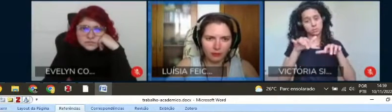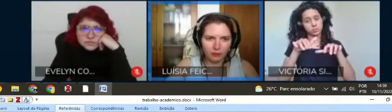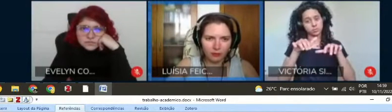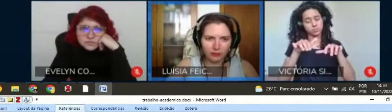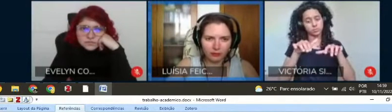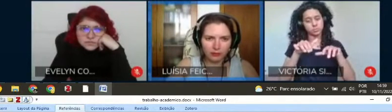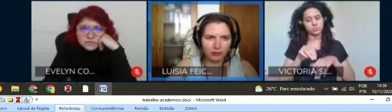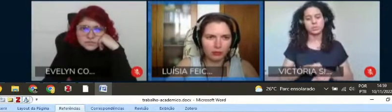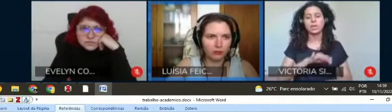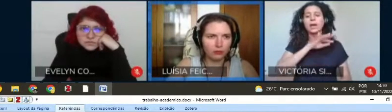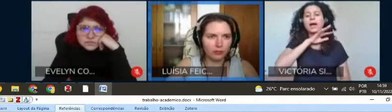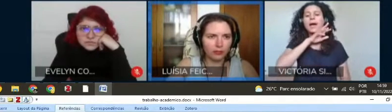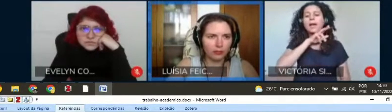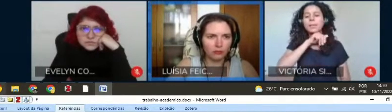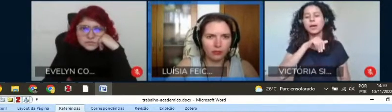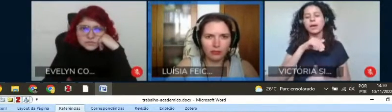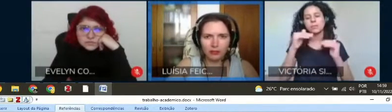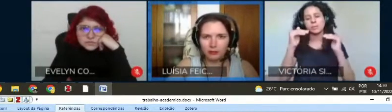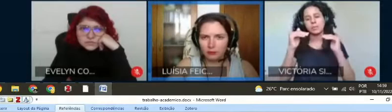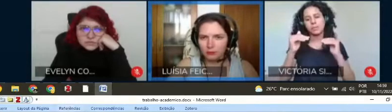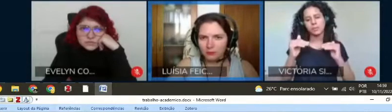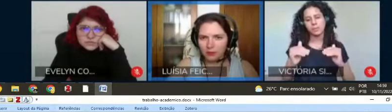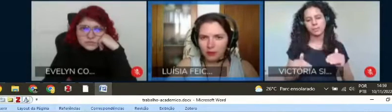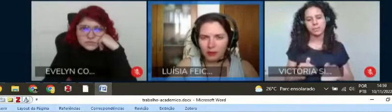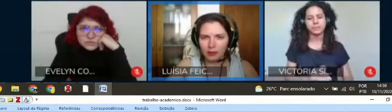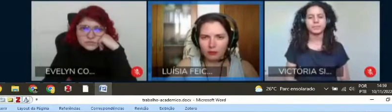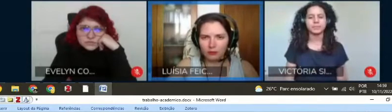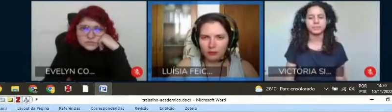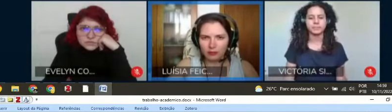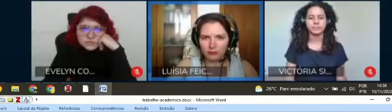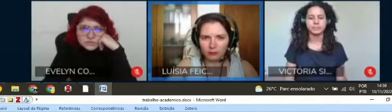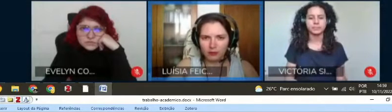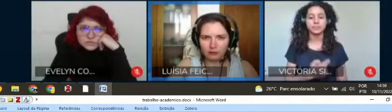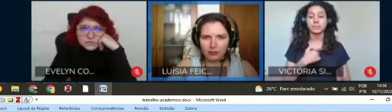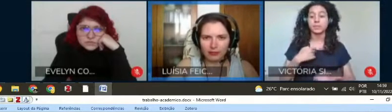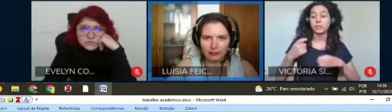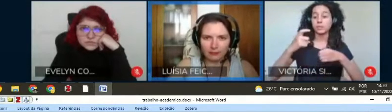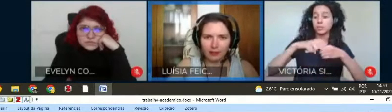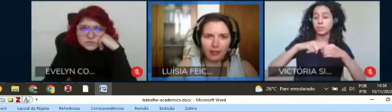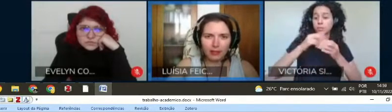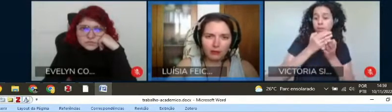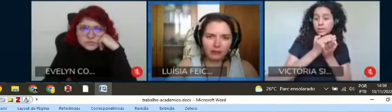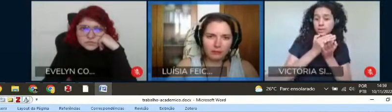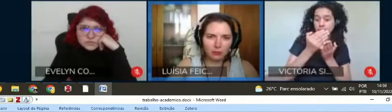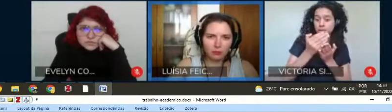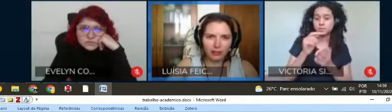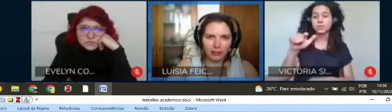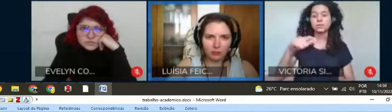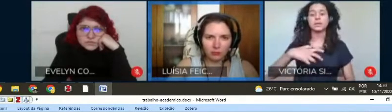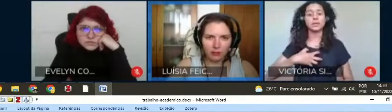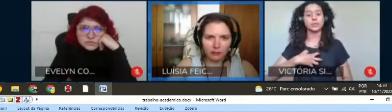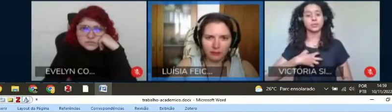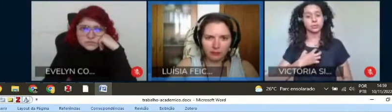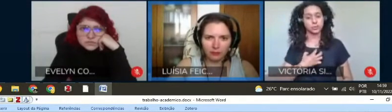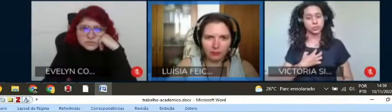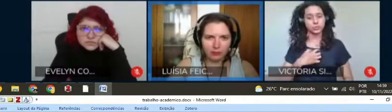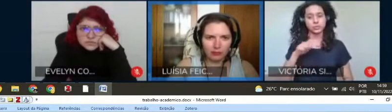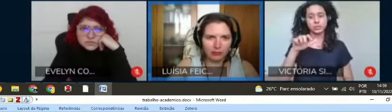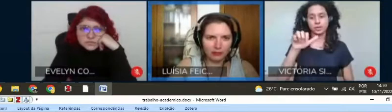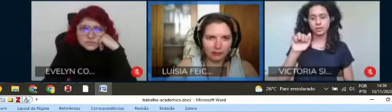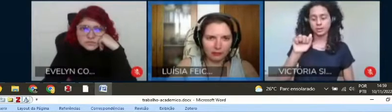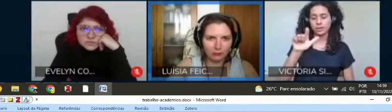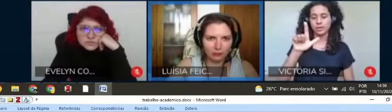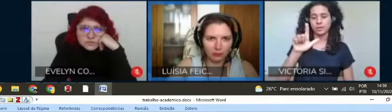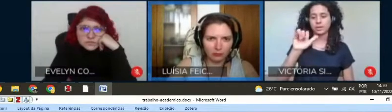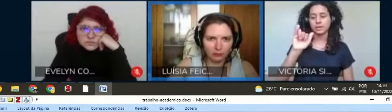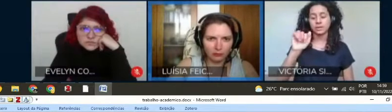E daí eu vou fazer o seguinte, eu vou vir aqui no início e vou usar esse formato de alínea. Nós temos um pequeno problema desse formato